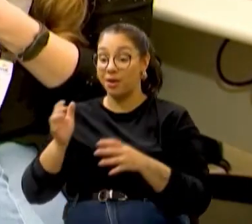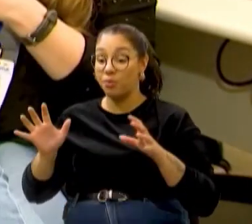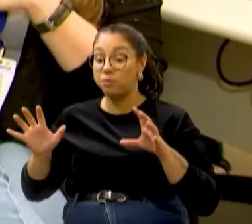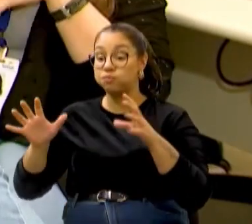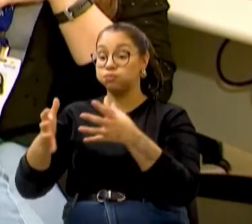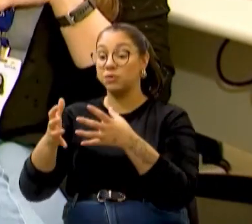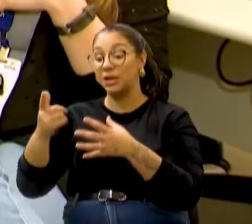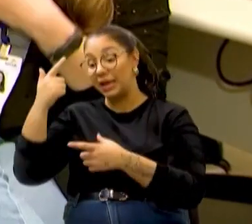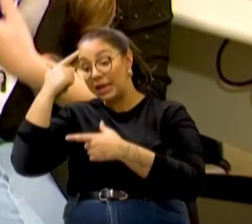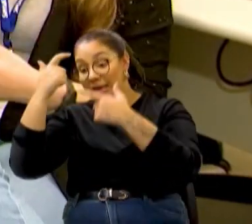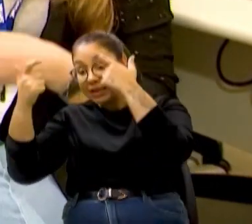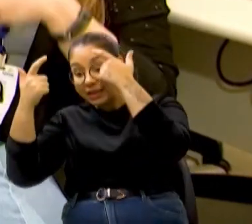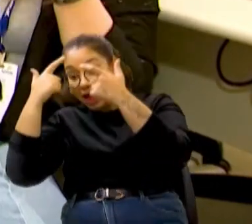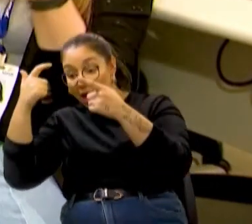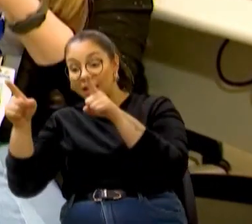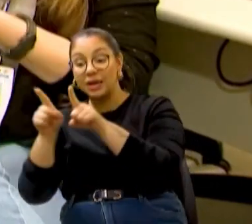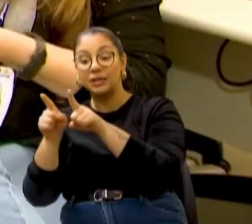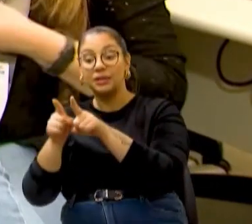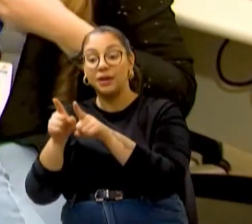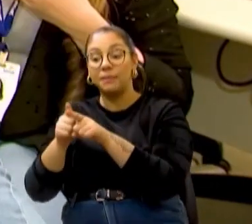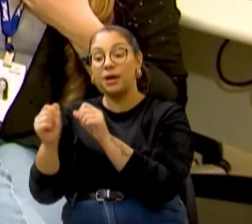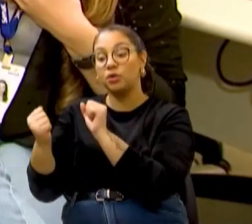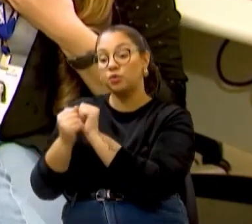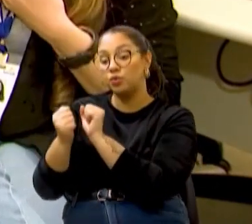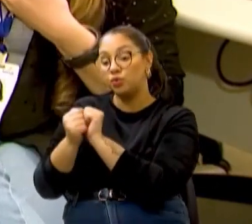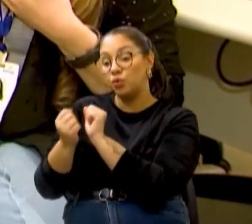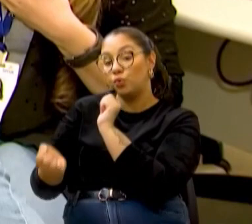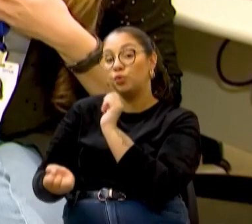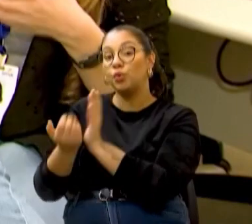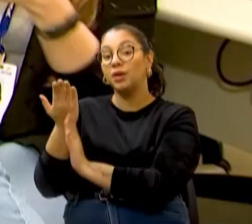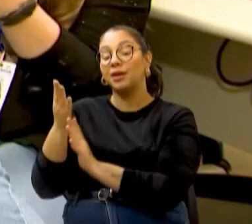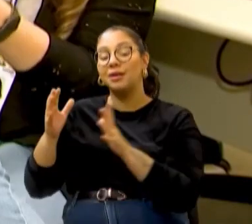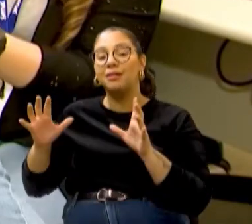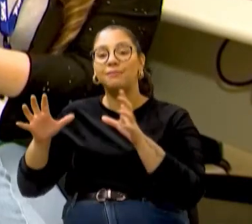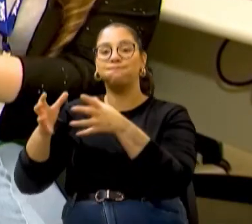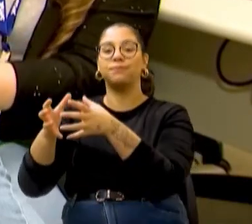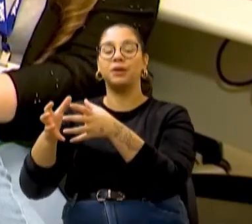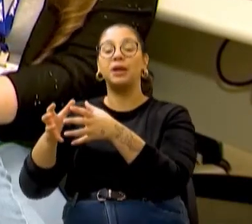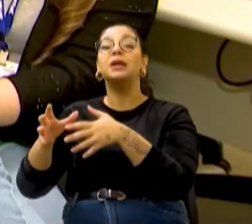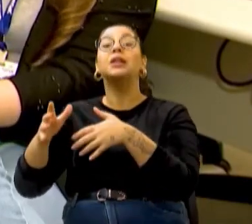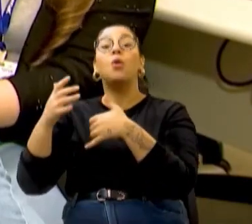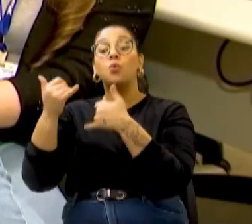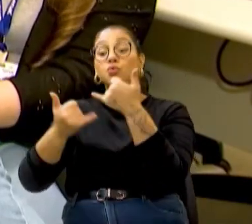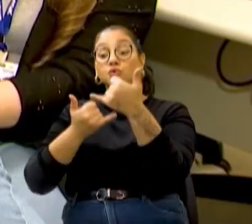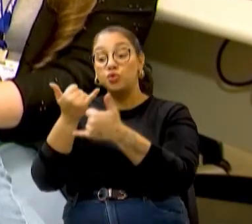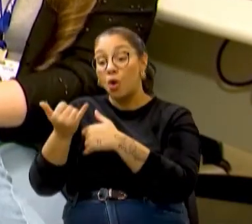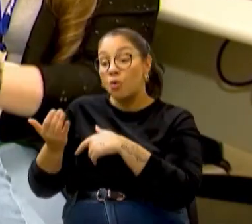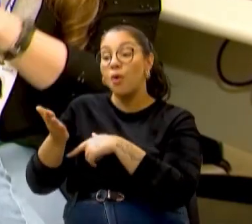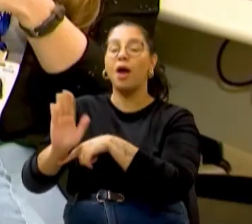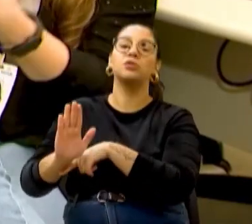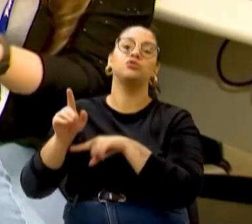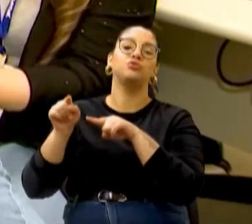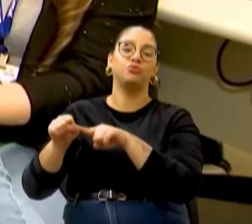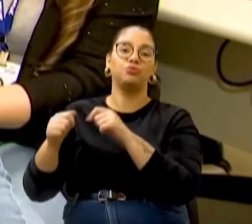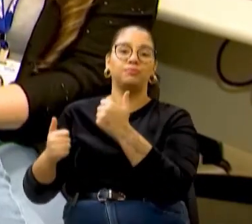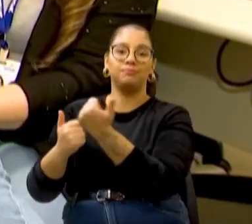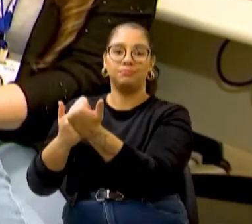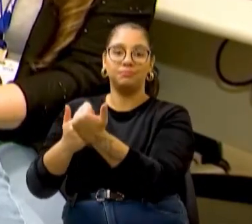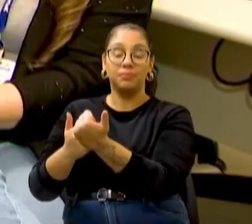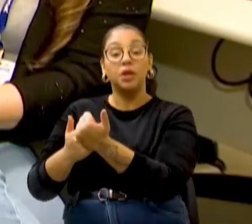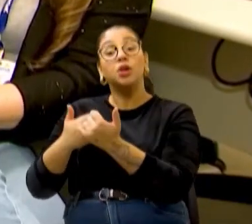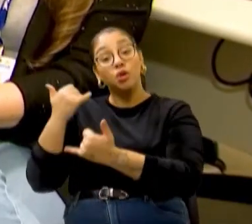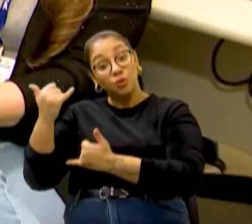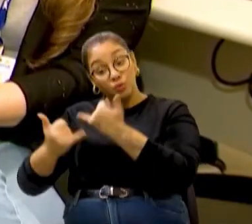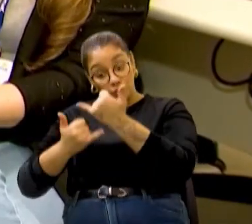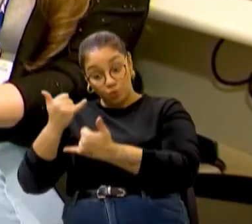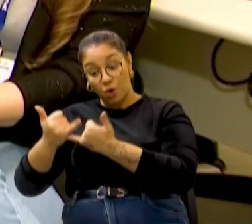se reunir com os colegas colocar as suas ideias mas ouvir as ideias dos colegas para fazer um planejamento conjunto Então os jogos nos